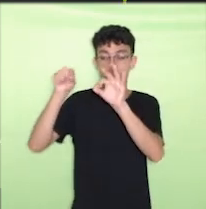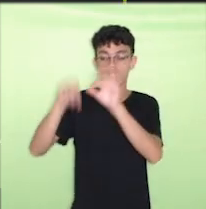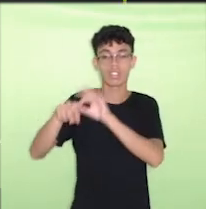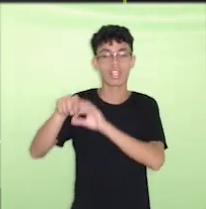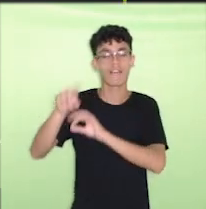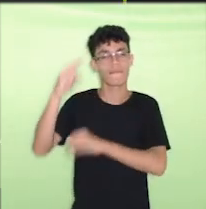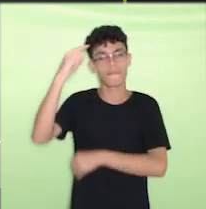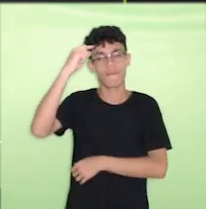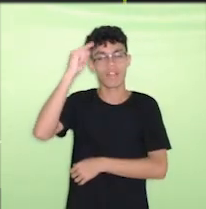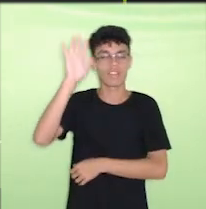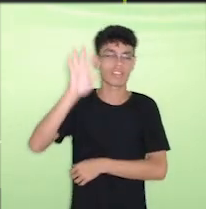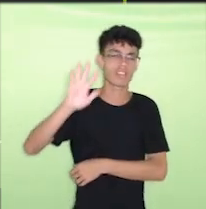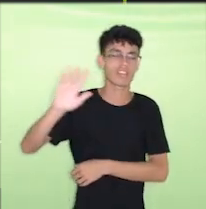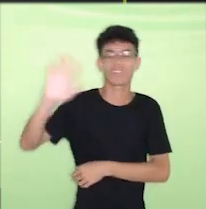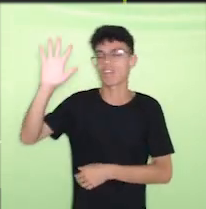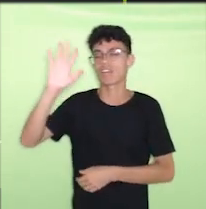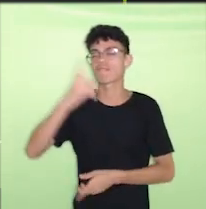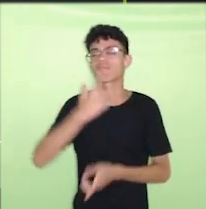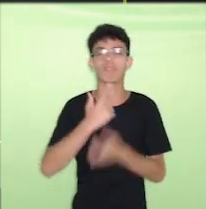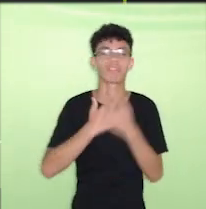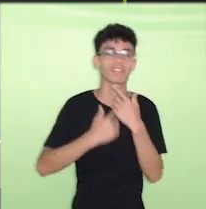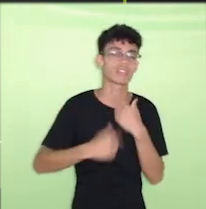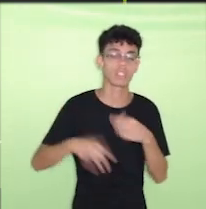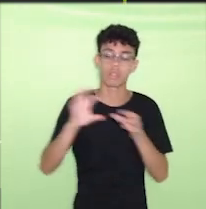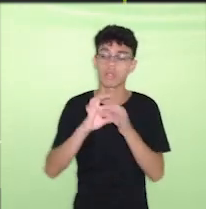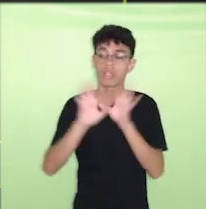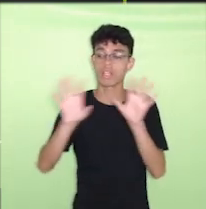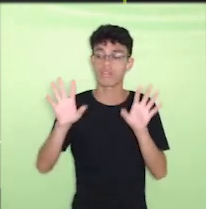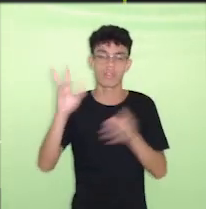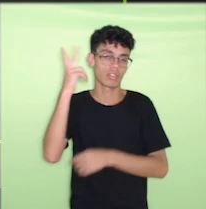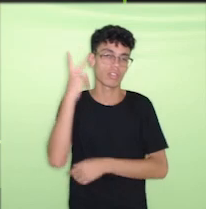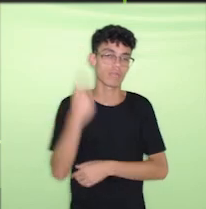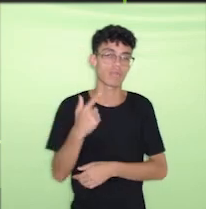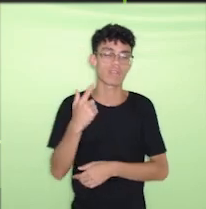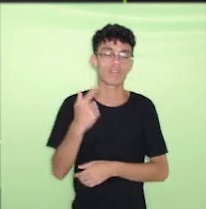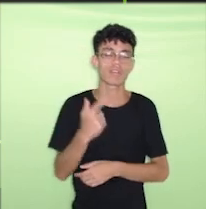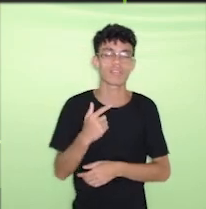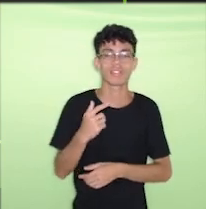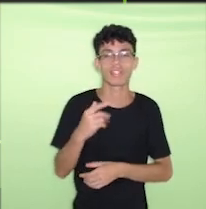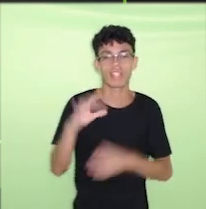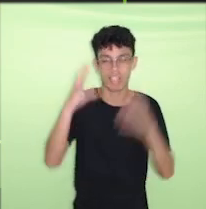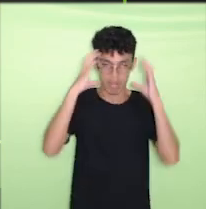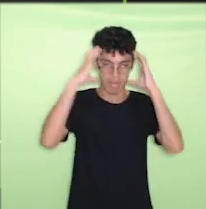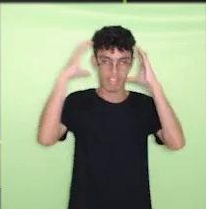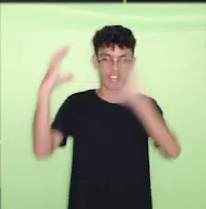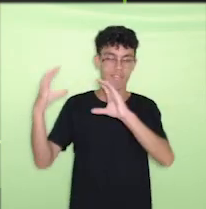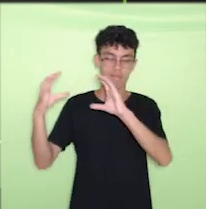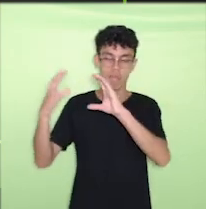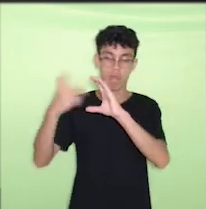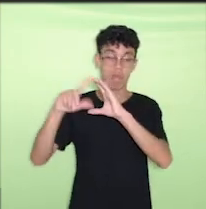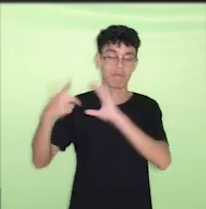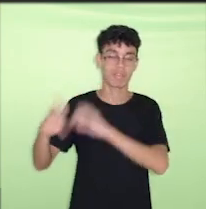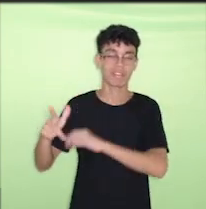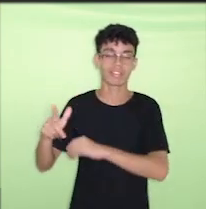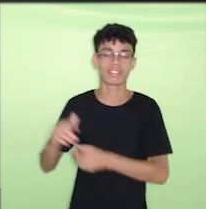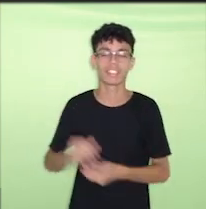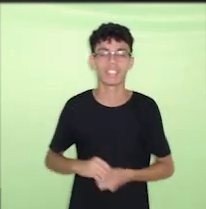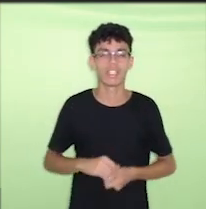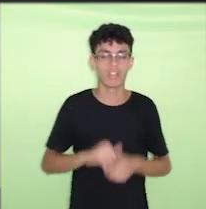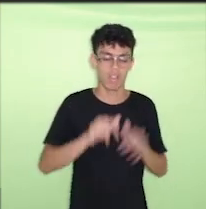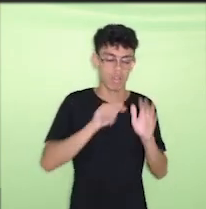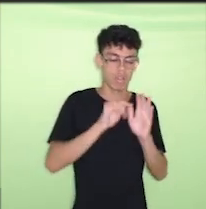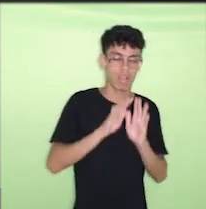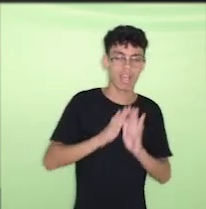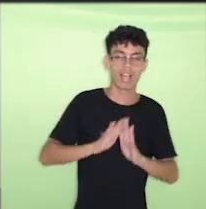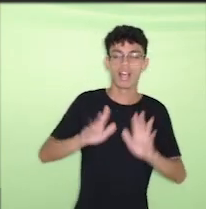pode pensar à vontade, mas naturalmente sem a cabeça. Todas as